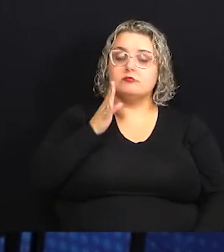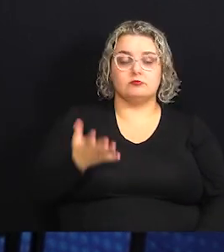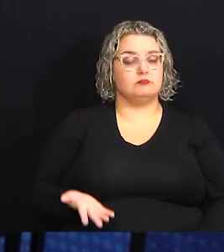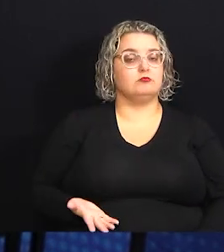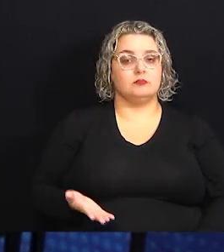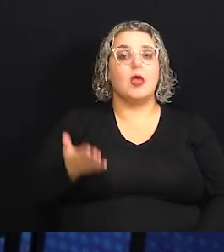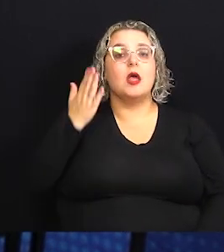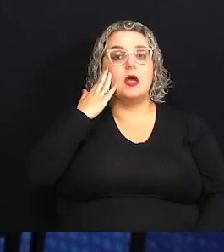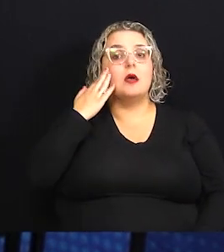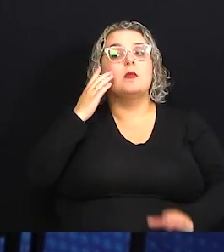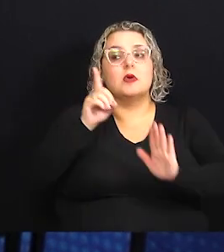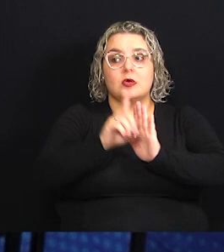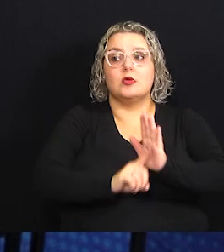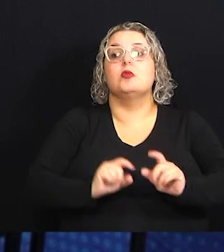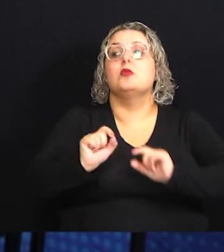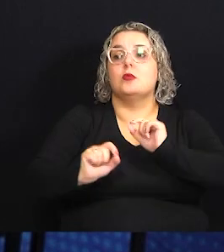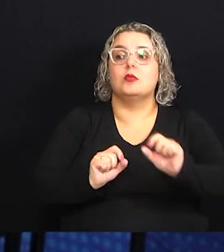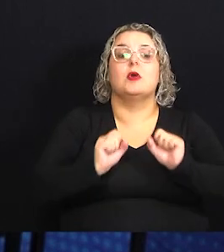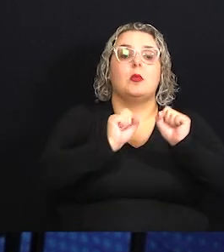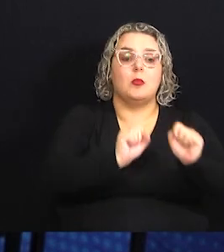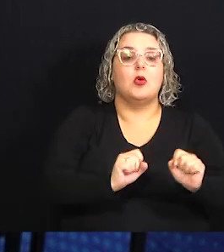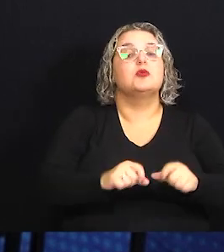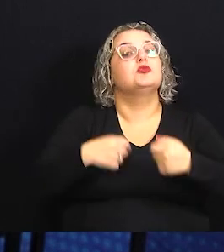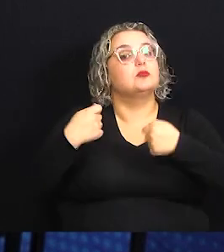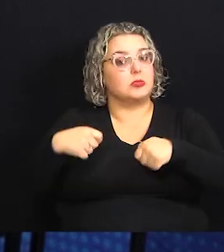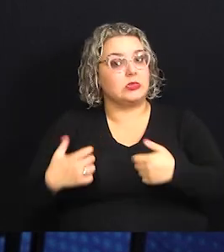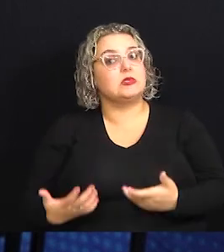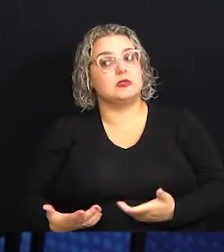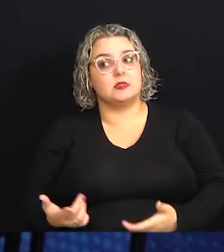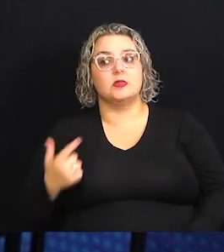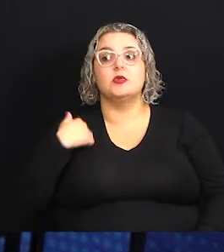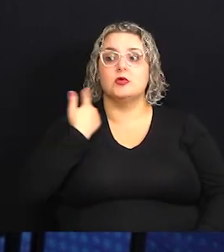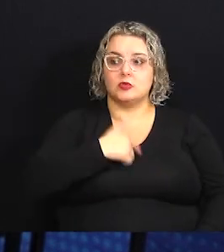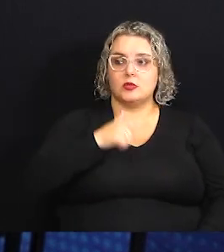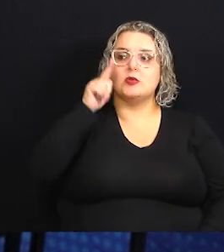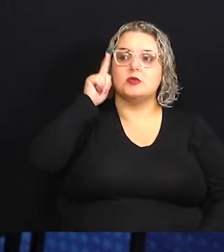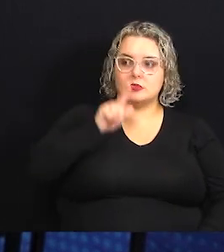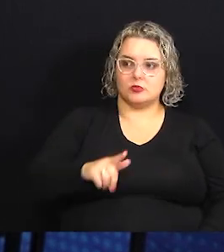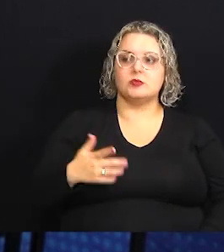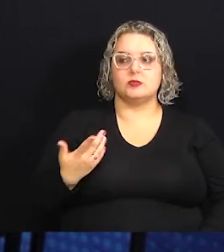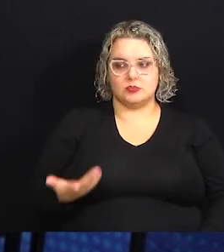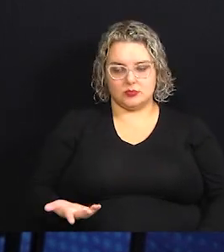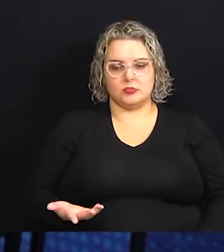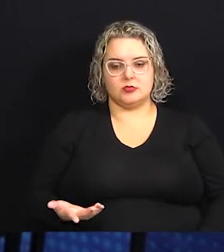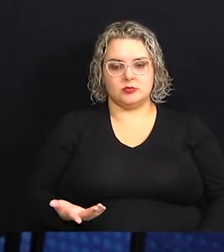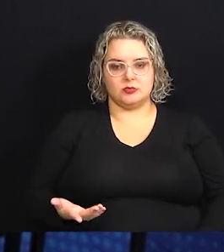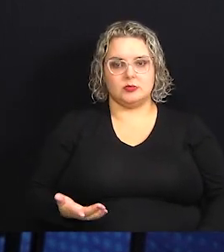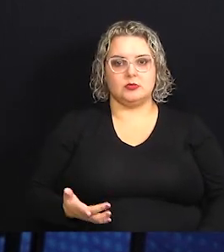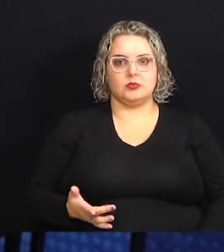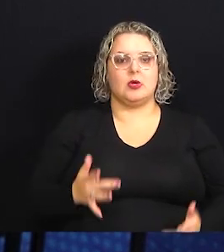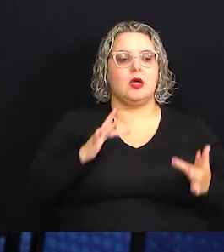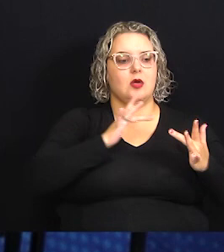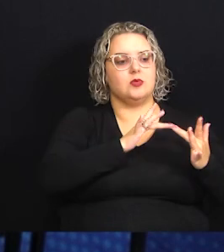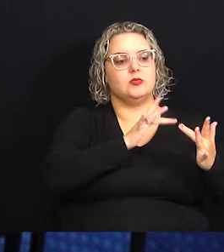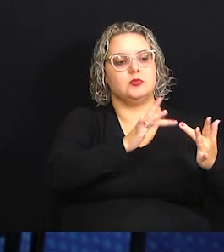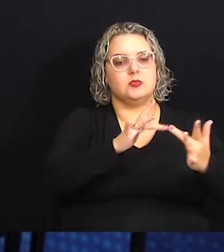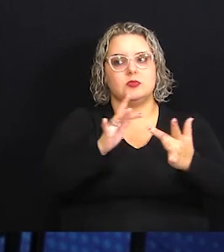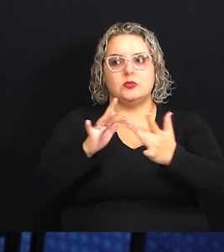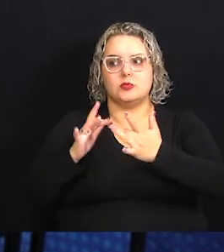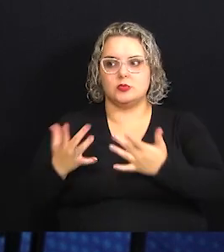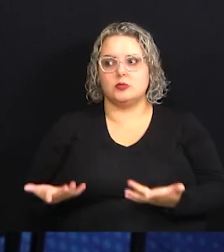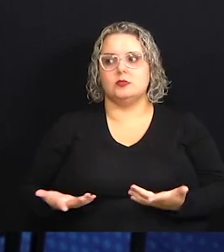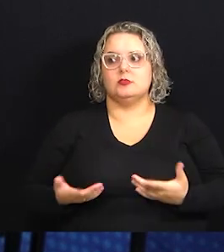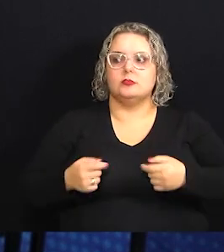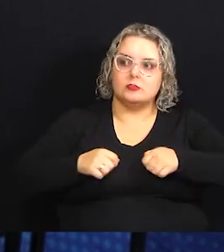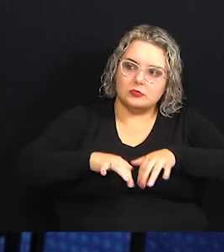calar. Sabendo dos nossos direitos, o que a gente pode, o que a gente deve, nós conseguimos, então, alcançar